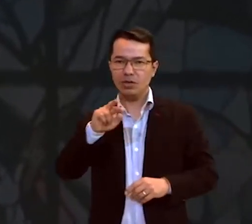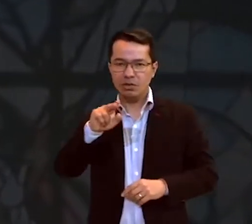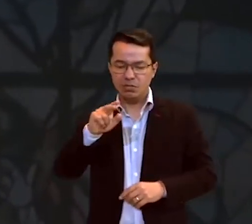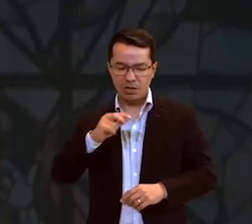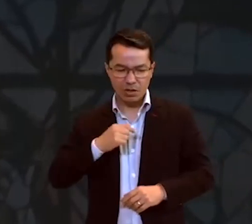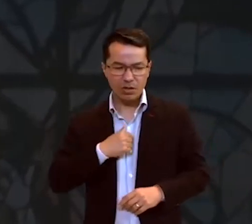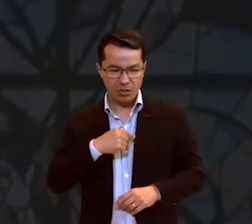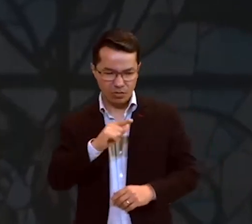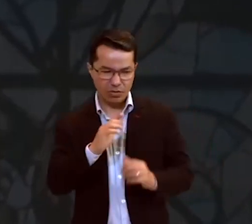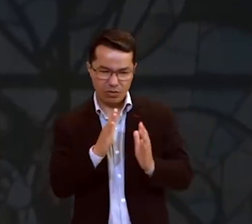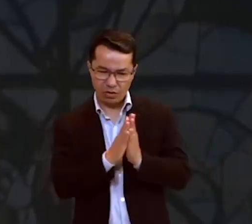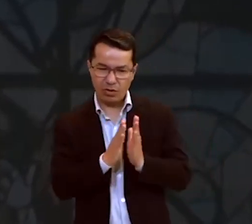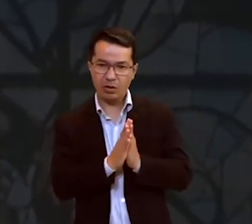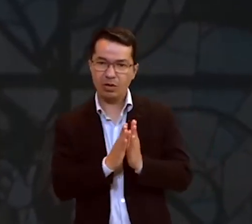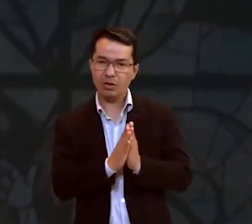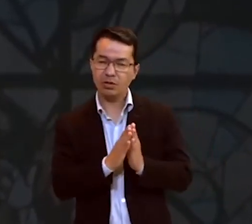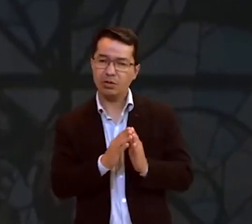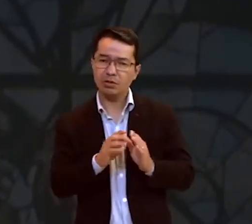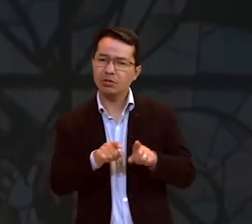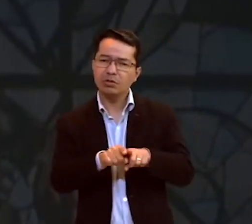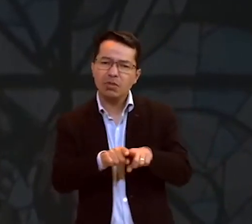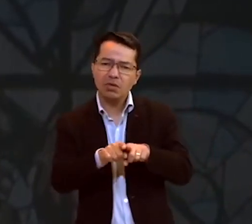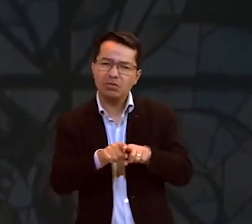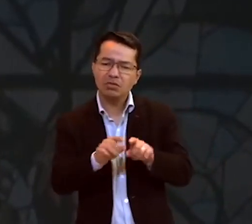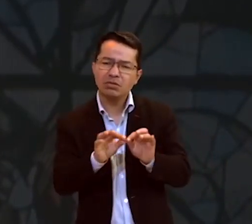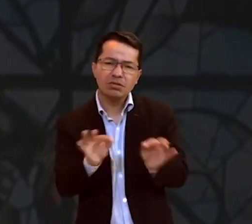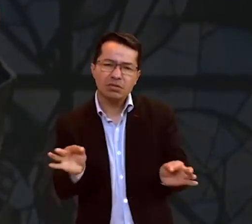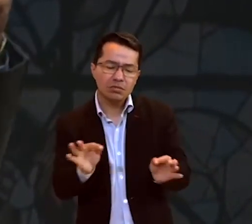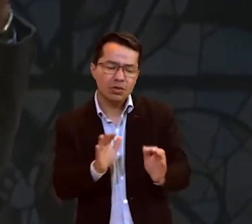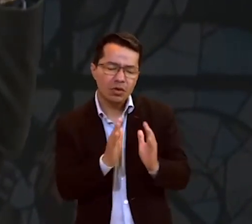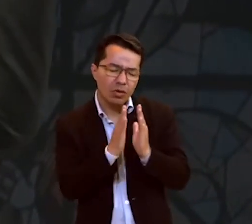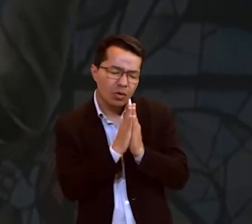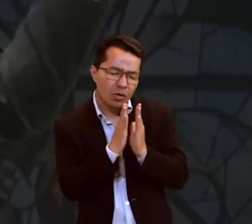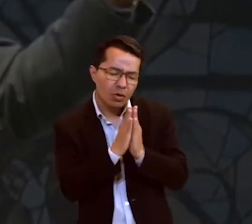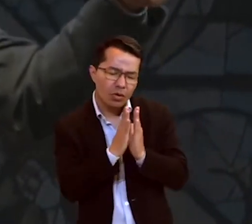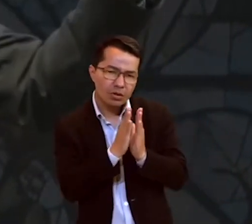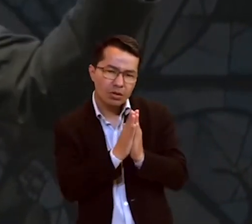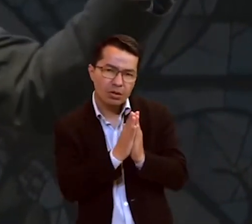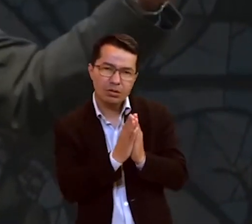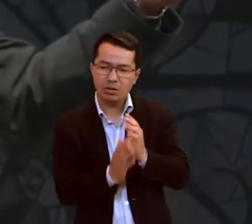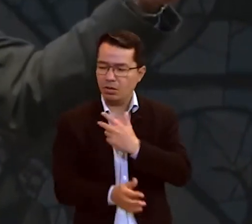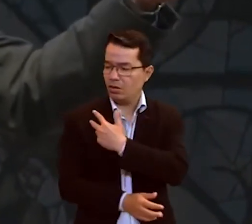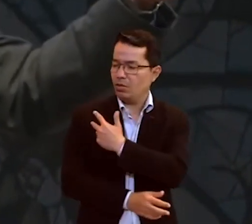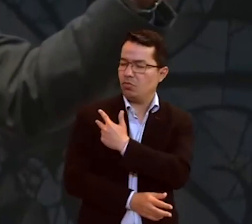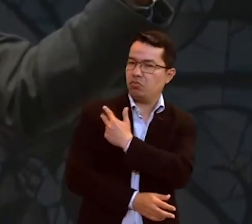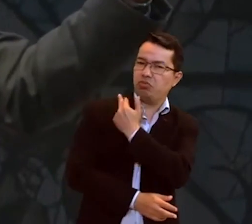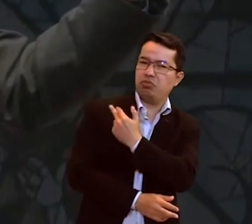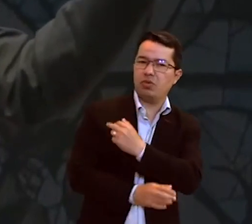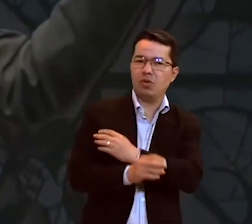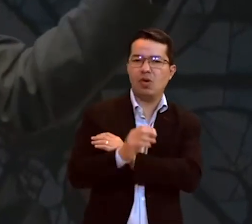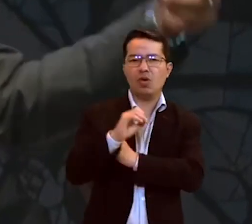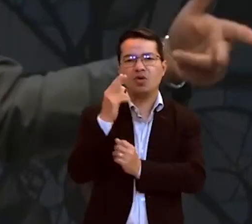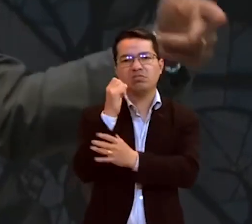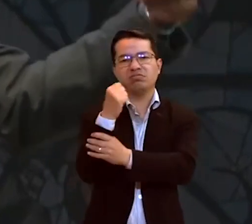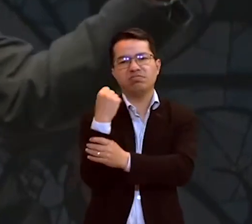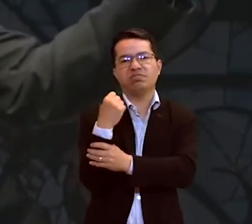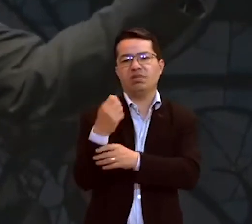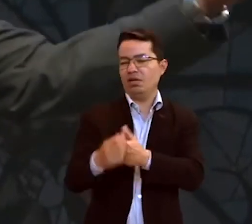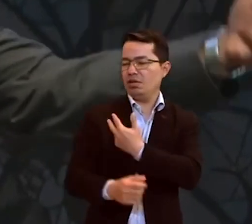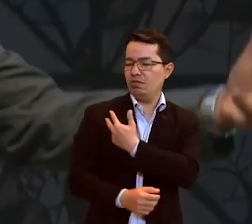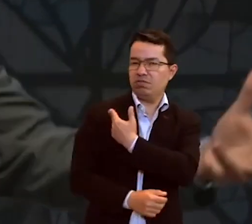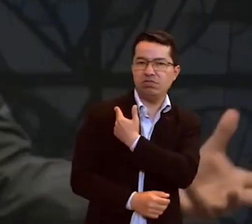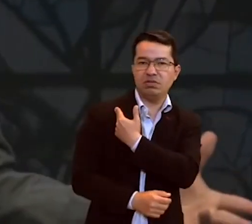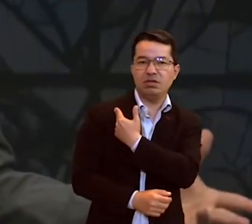que é o problema? Estou com dor e tal, o irmão orou. Querido, e aquilo que poderia ser uma cirurgia, fisioterapia, ela saiu daquele